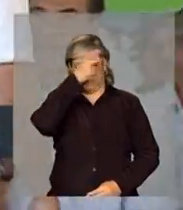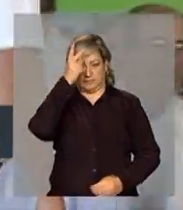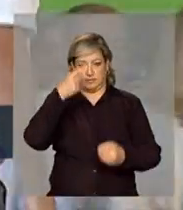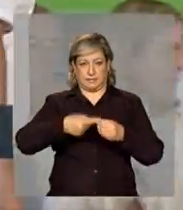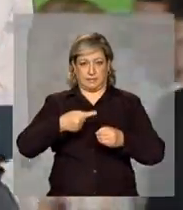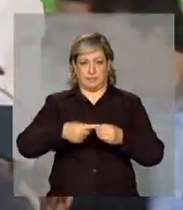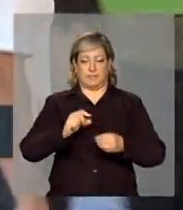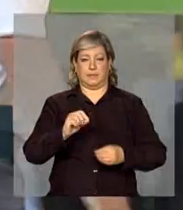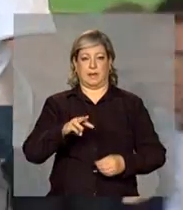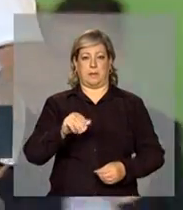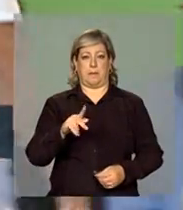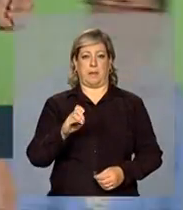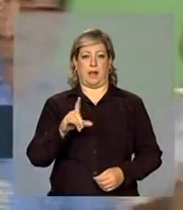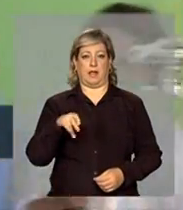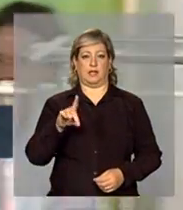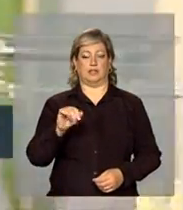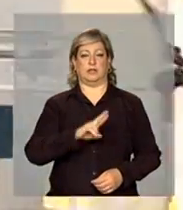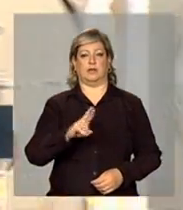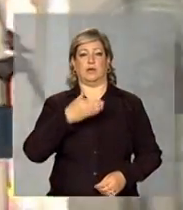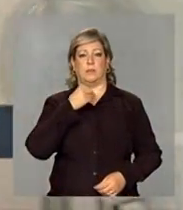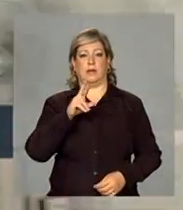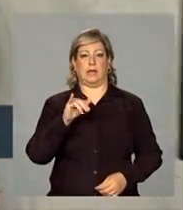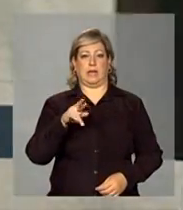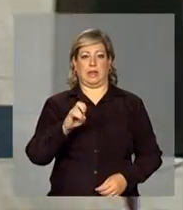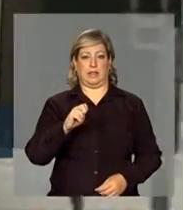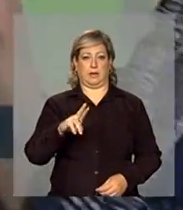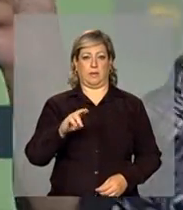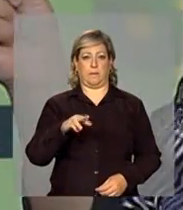Município de Matelândia, Rineu Menoncin.